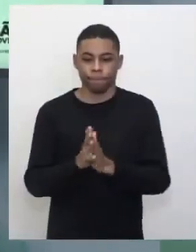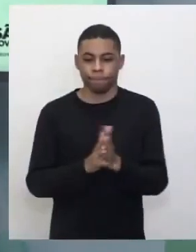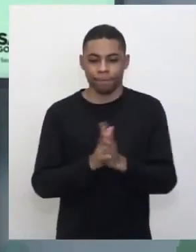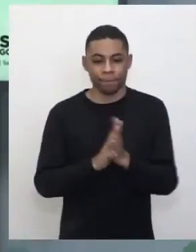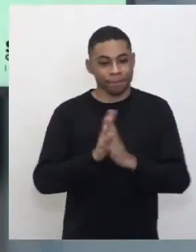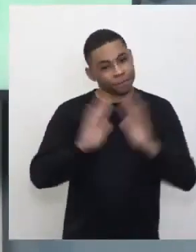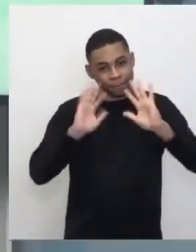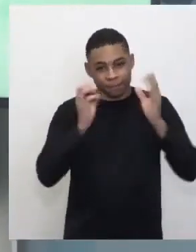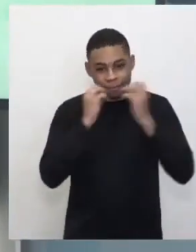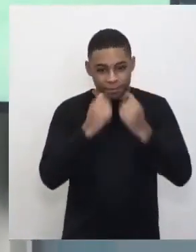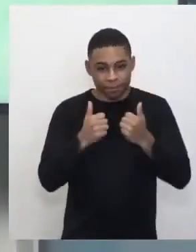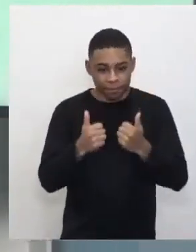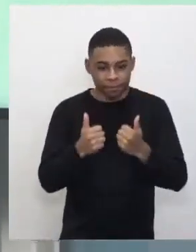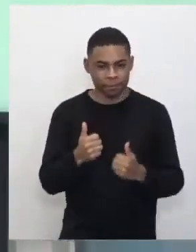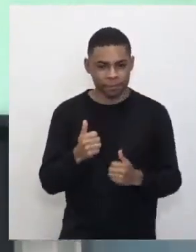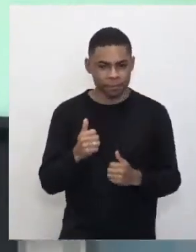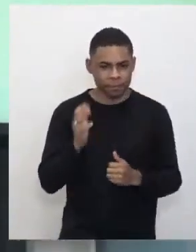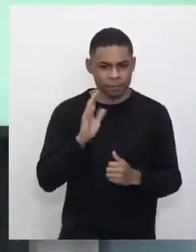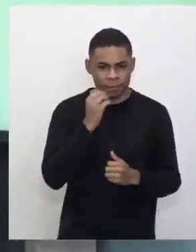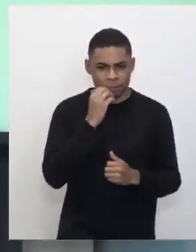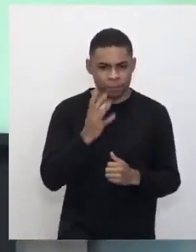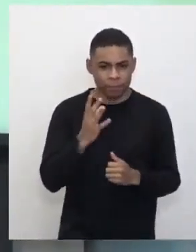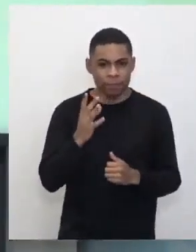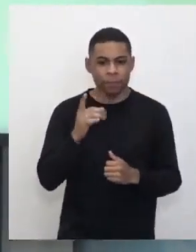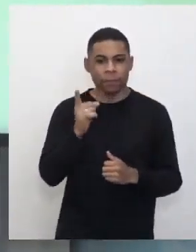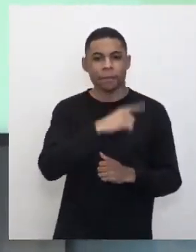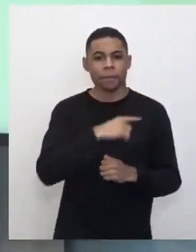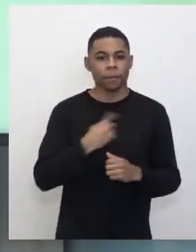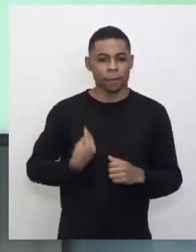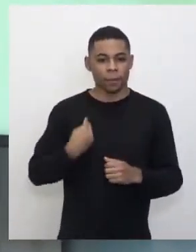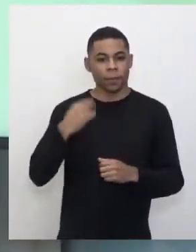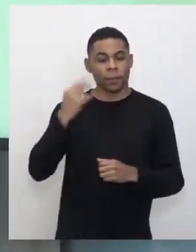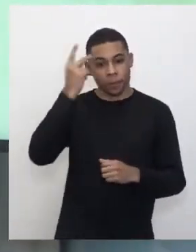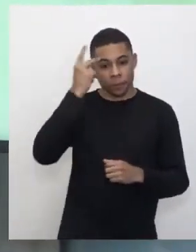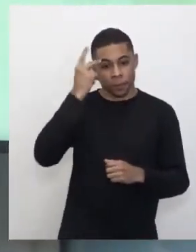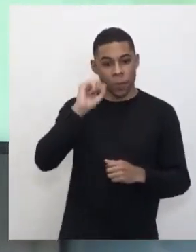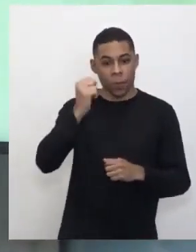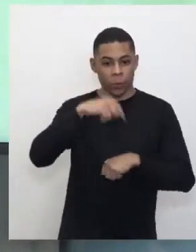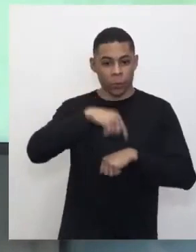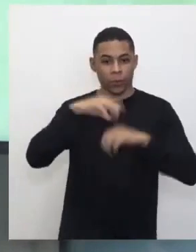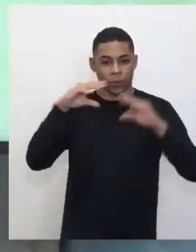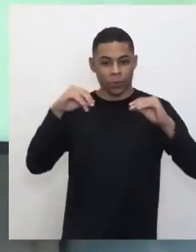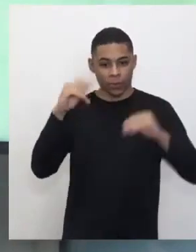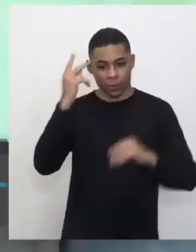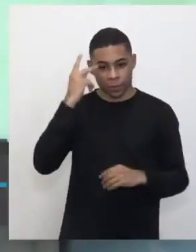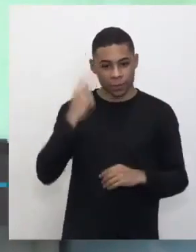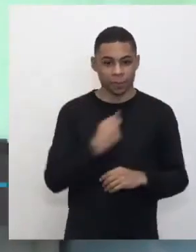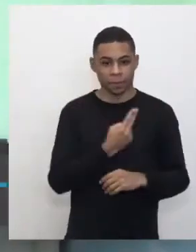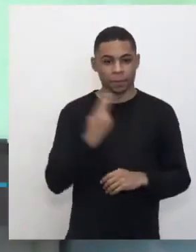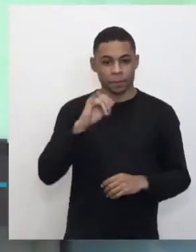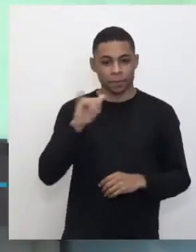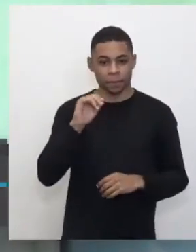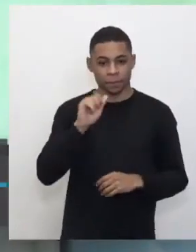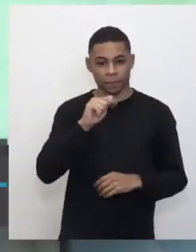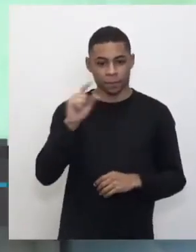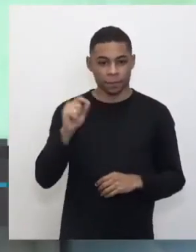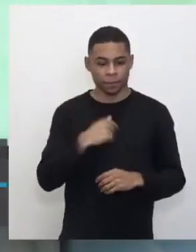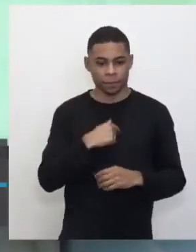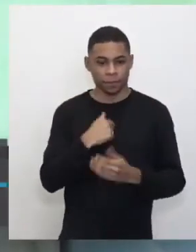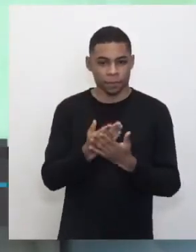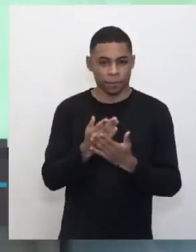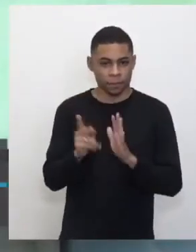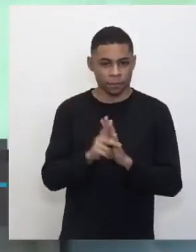Hi there, 8 p.m. em São Paulo, 8 da noite em São Paulo. My name is João, I am your English teacher.